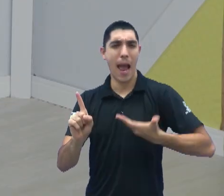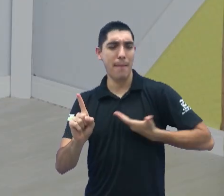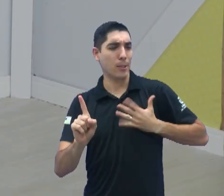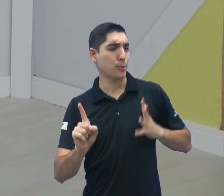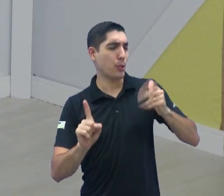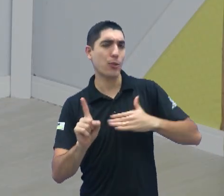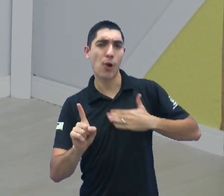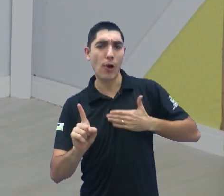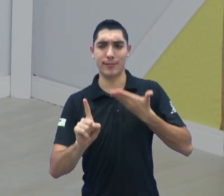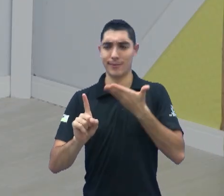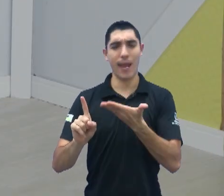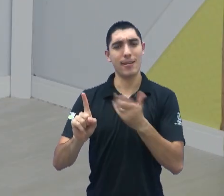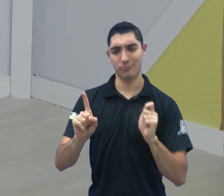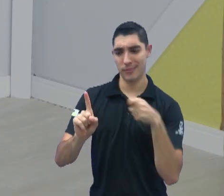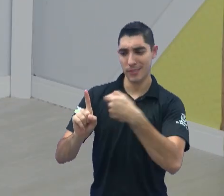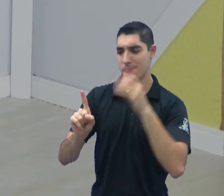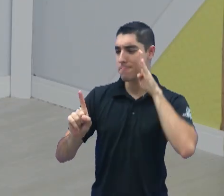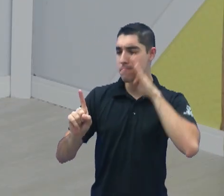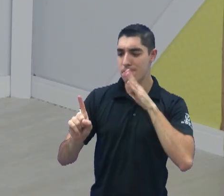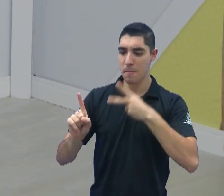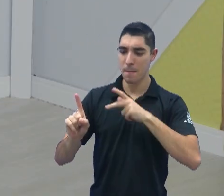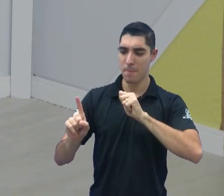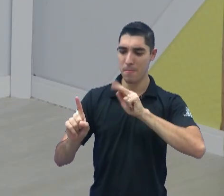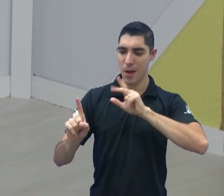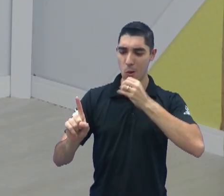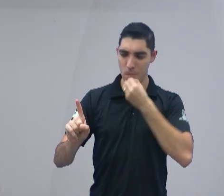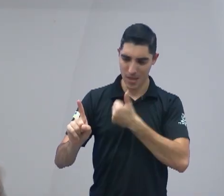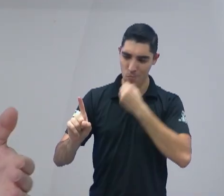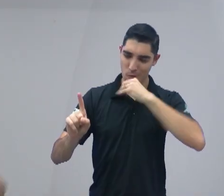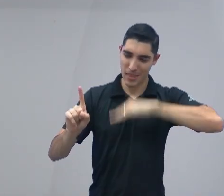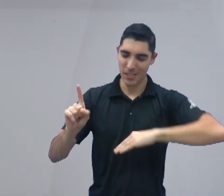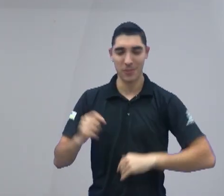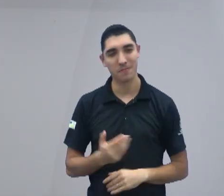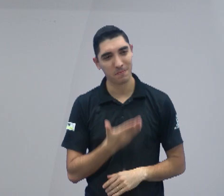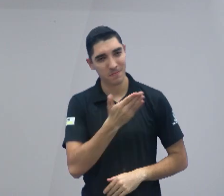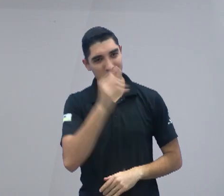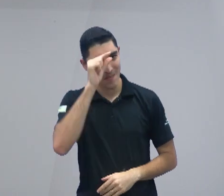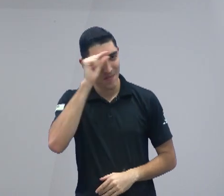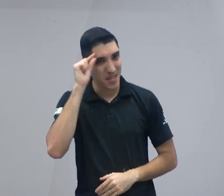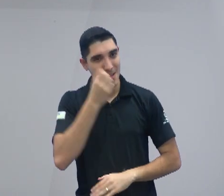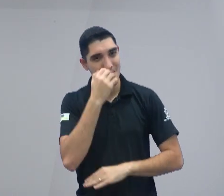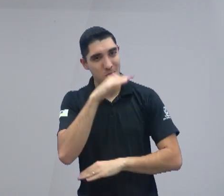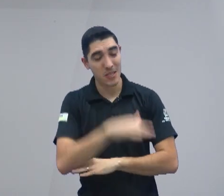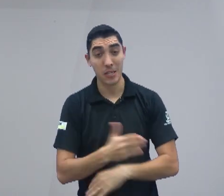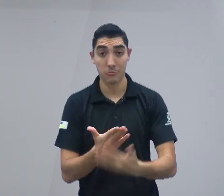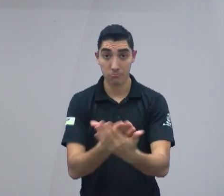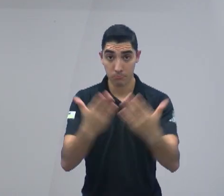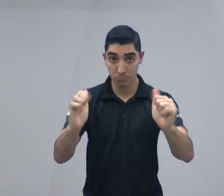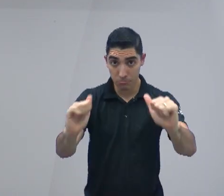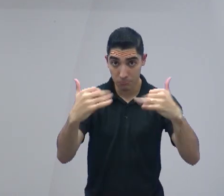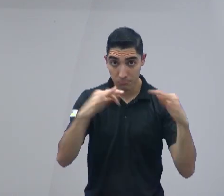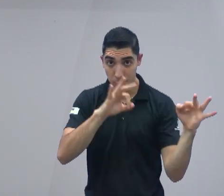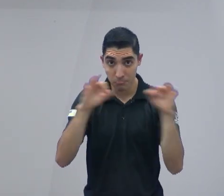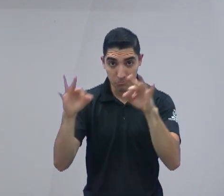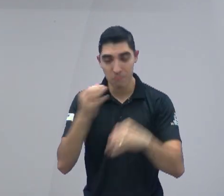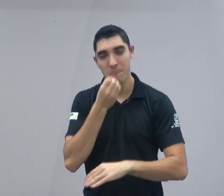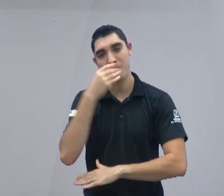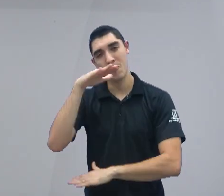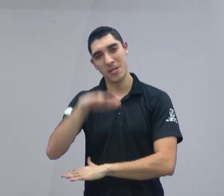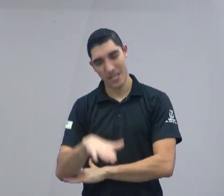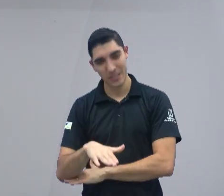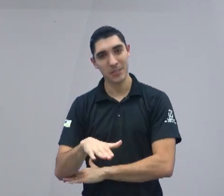galera, o nosso querido Paulo Ricardo. Tudo bem, Paulito? Boa tarde. Boa tarde, Vieira. Boa tarde a todos que acompanham Hora do